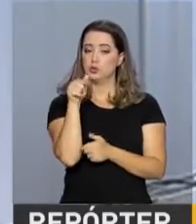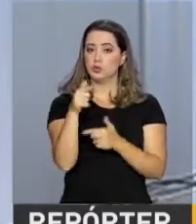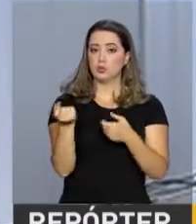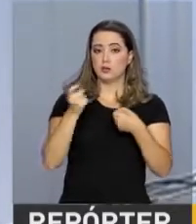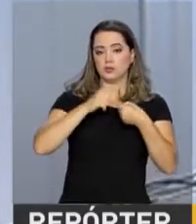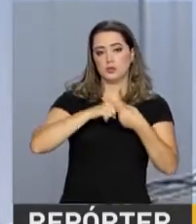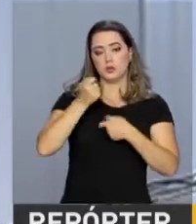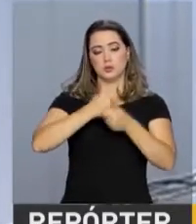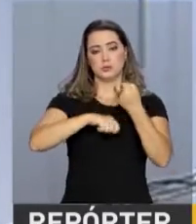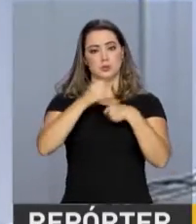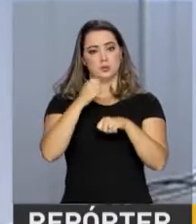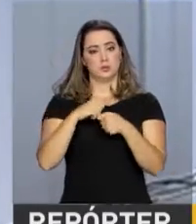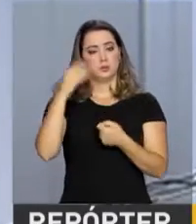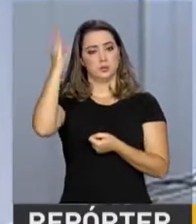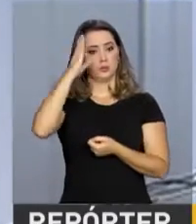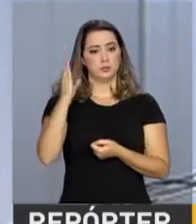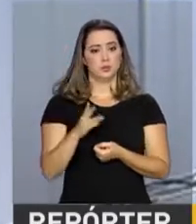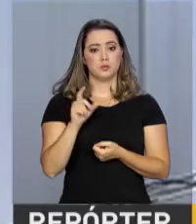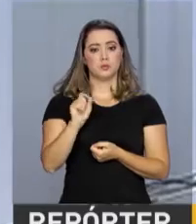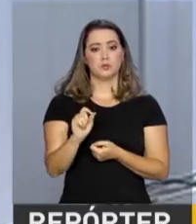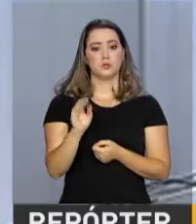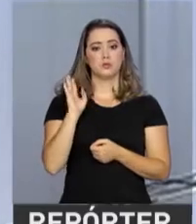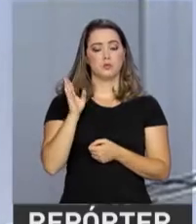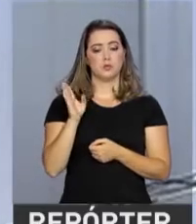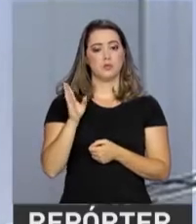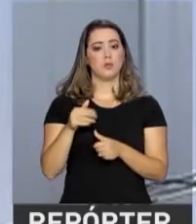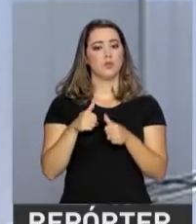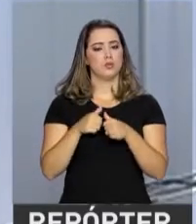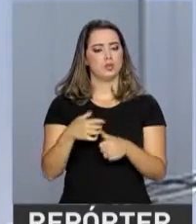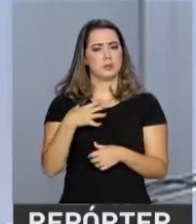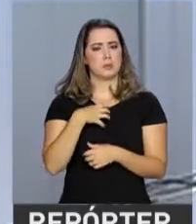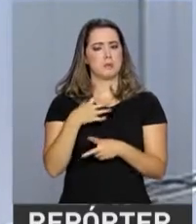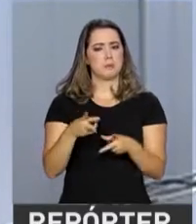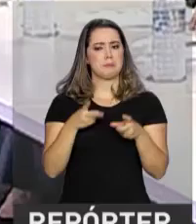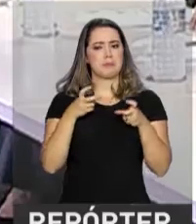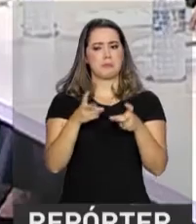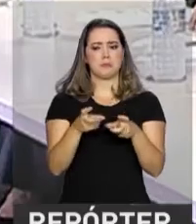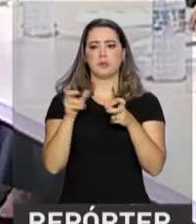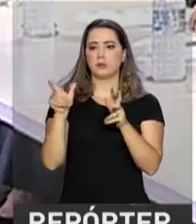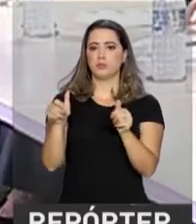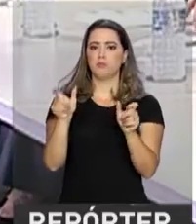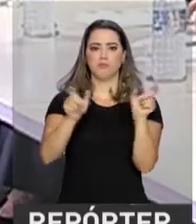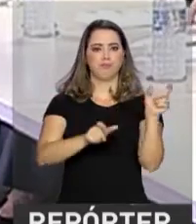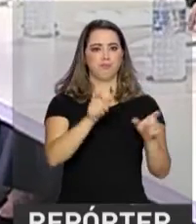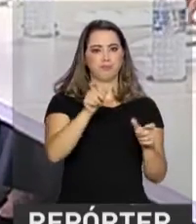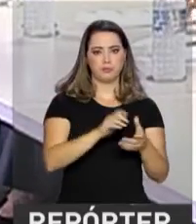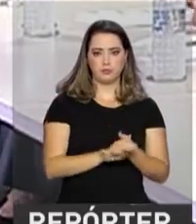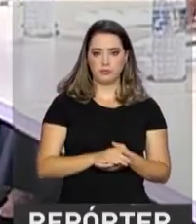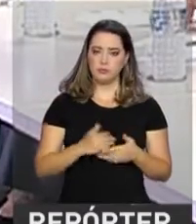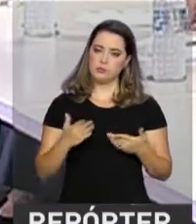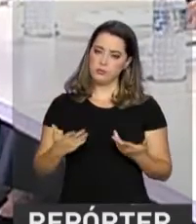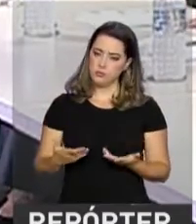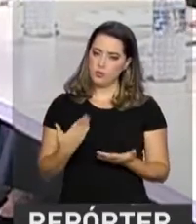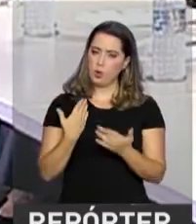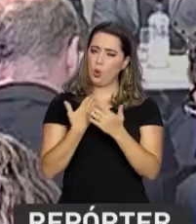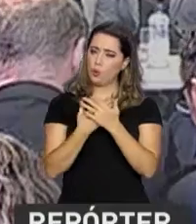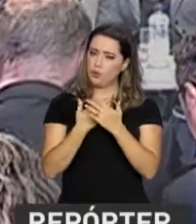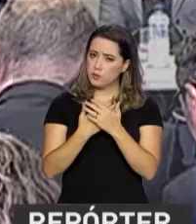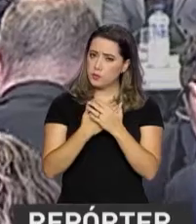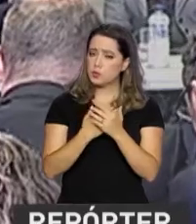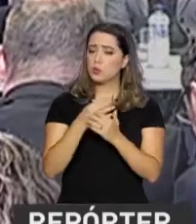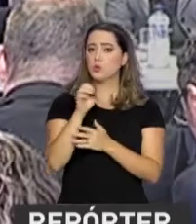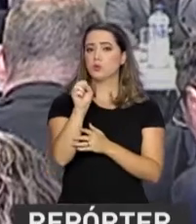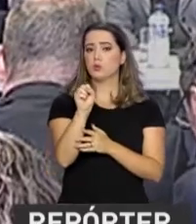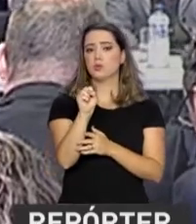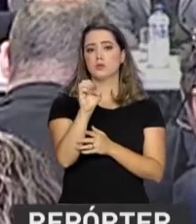retomada do crescimento do brasil que já é sentida por todos em 2016 um estudo do sebrae mostrou